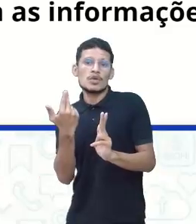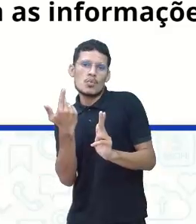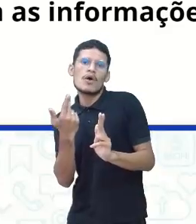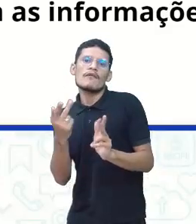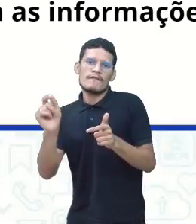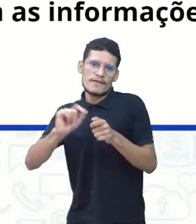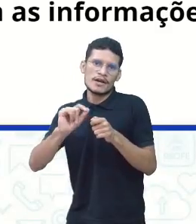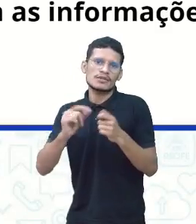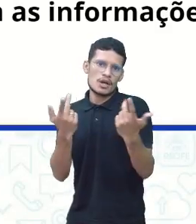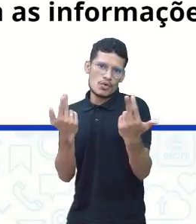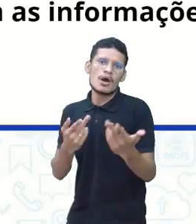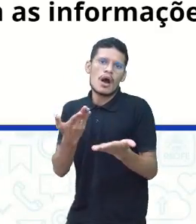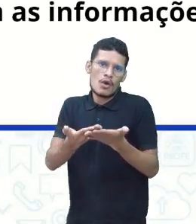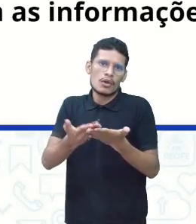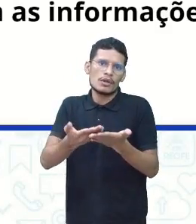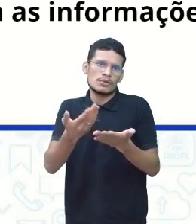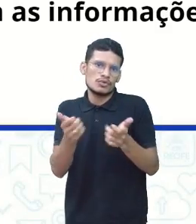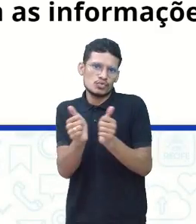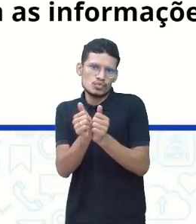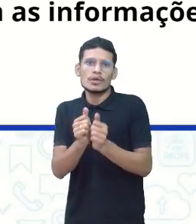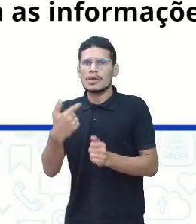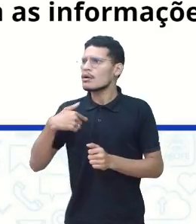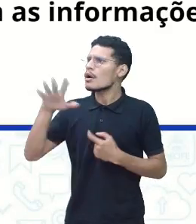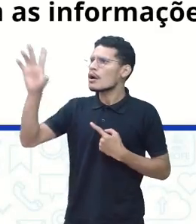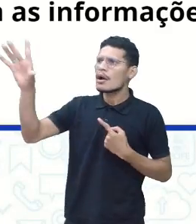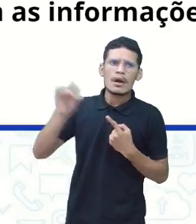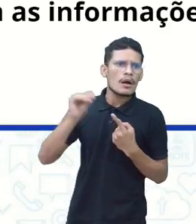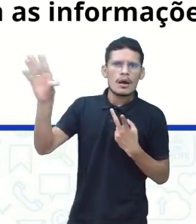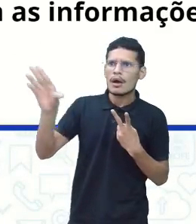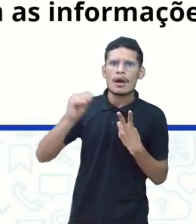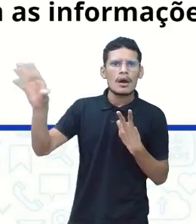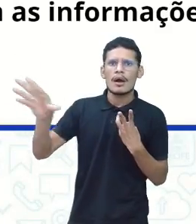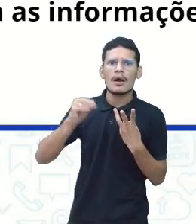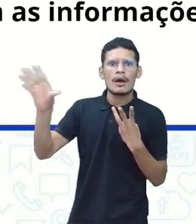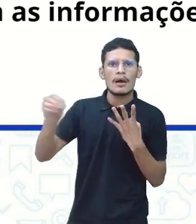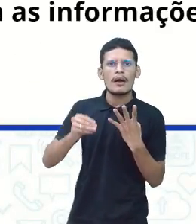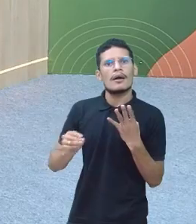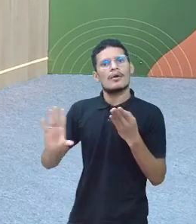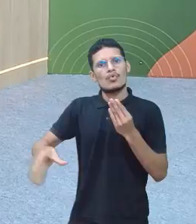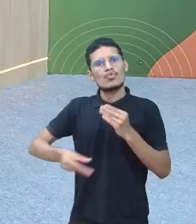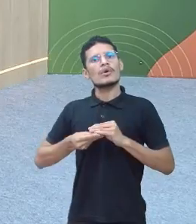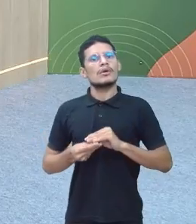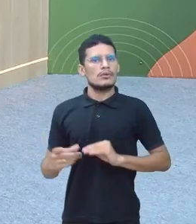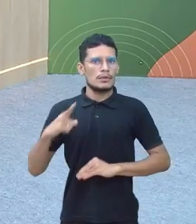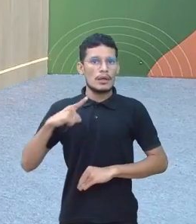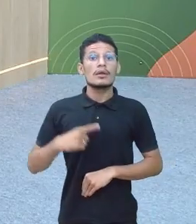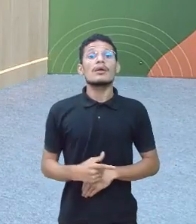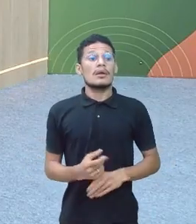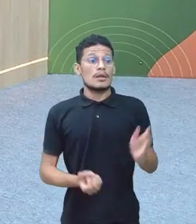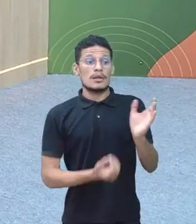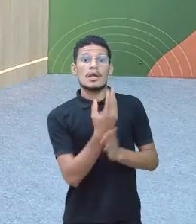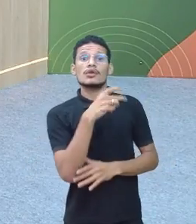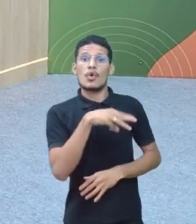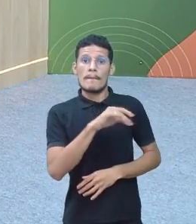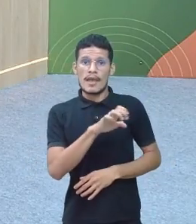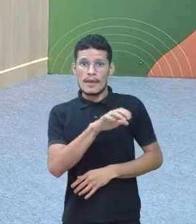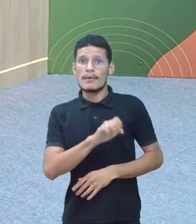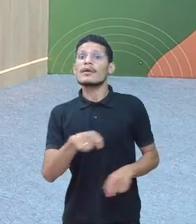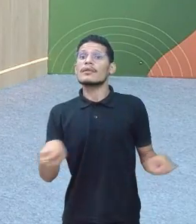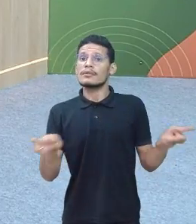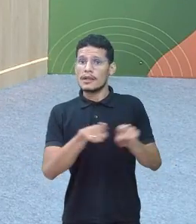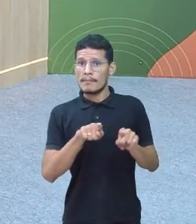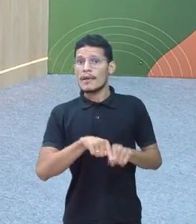para fazer as aulas de vocês, eu pego elementos e vou somando. Então, o produtor de meme, ele é